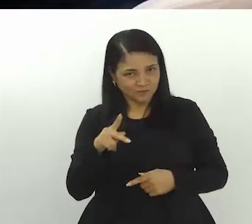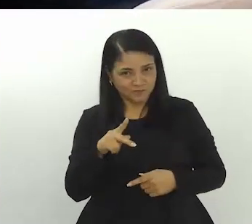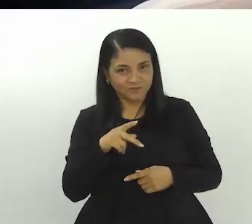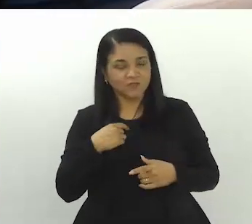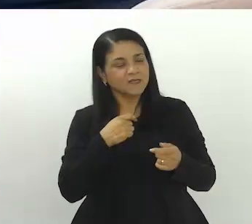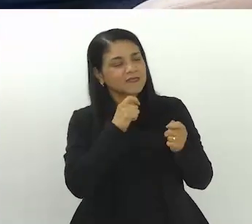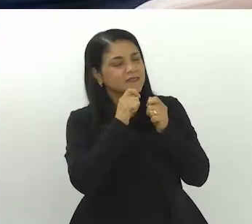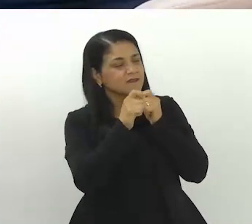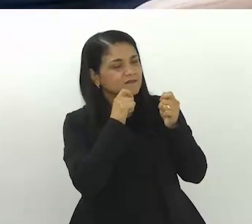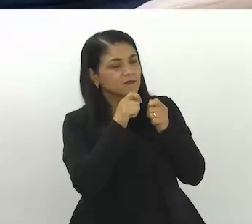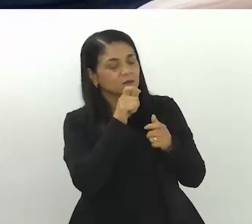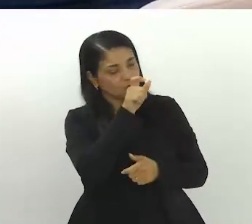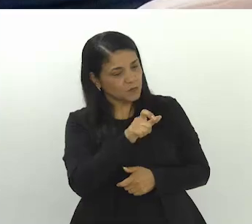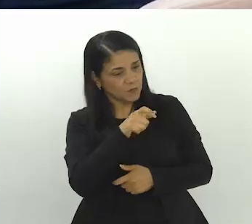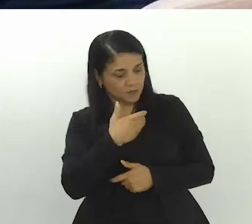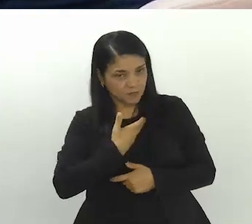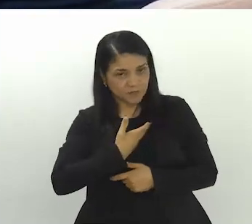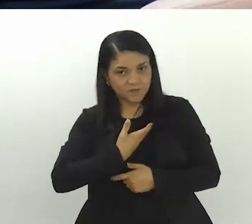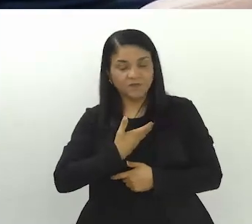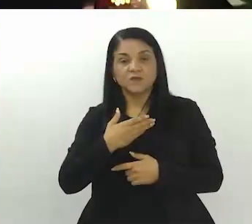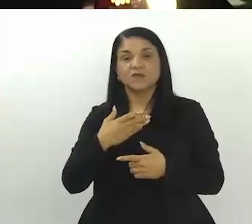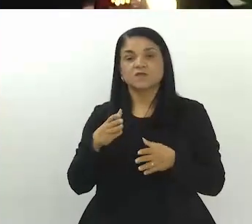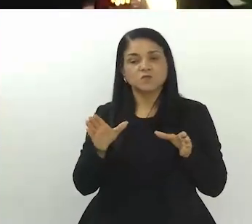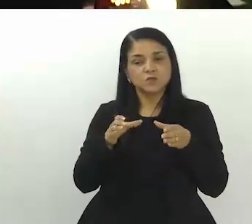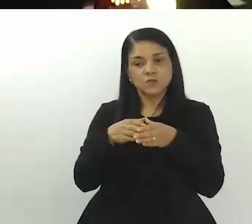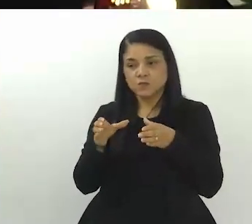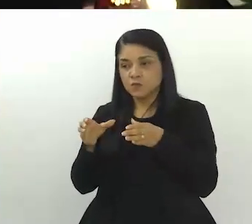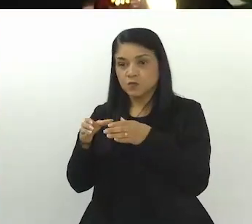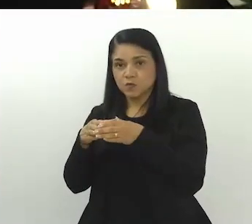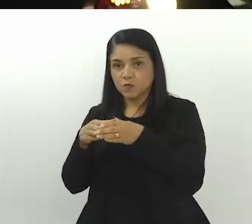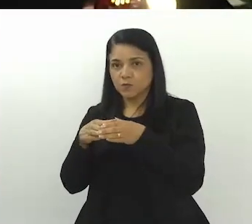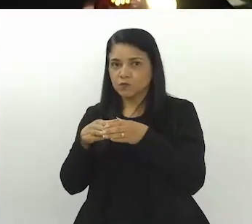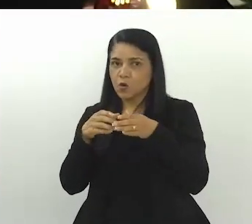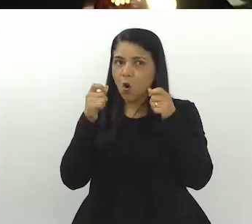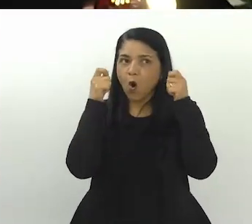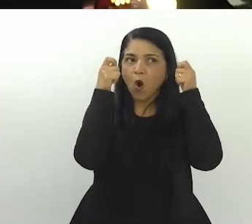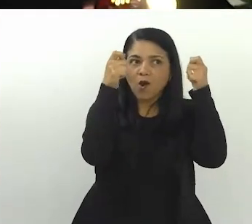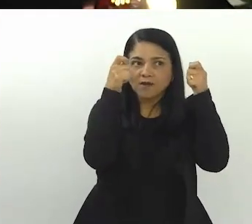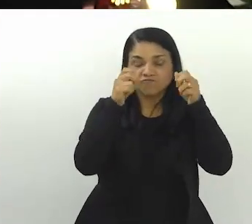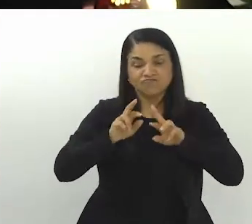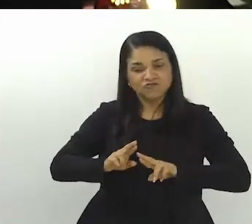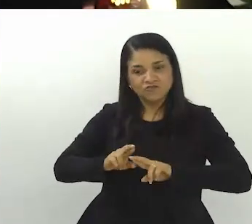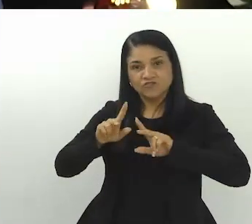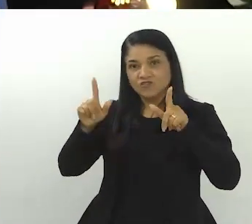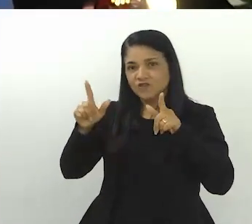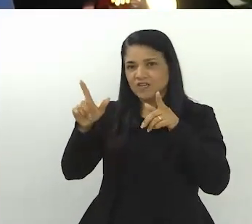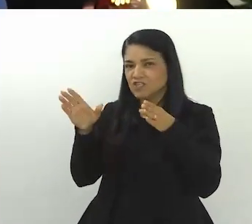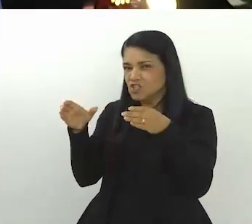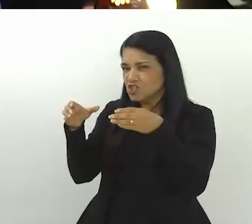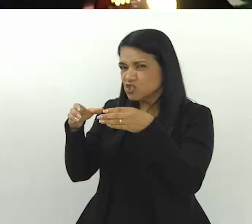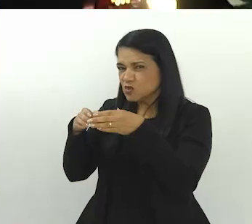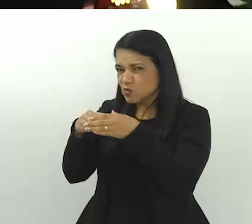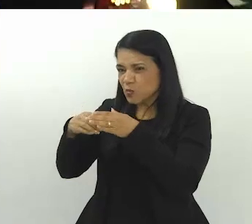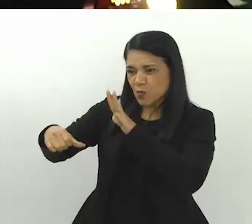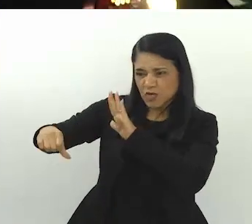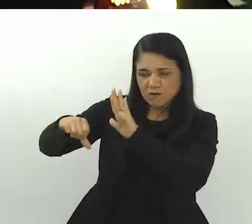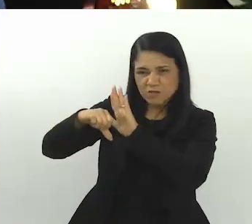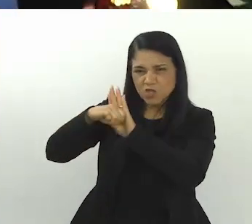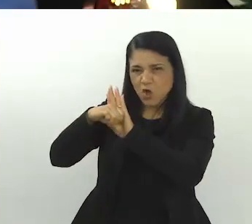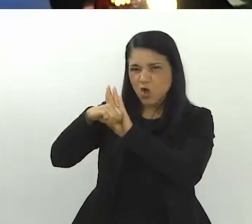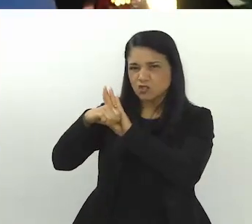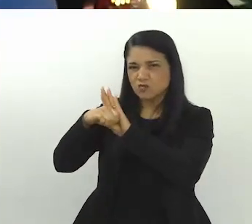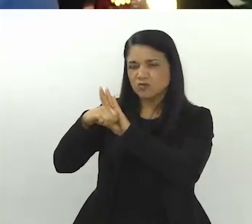amigo falando das torcidas organizadas, não de facções organizadas, porque existe uma diferença